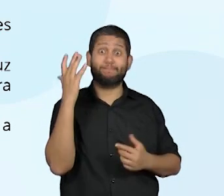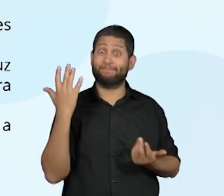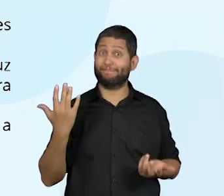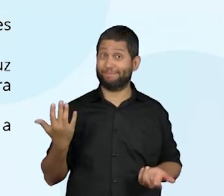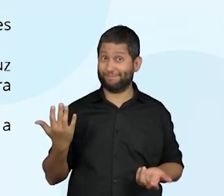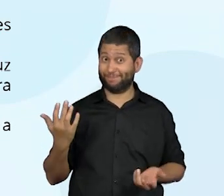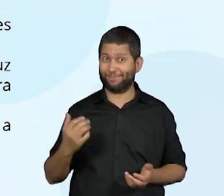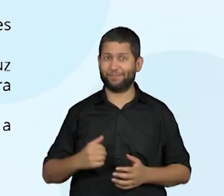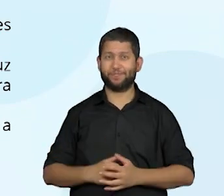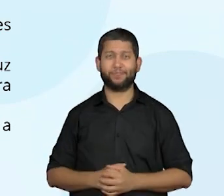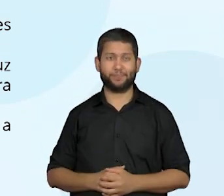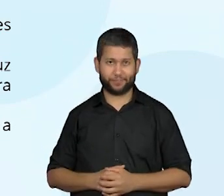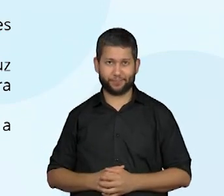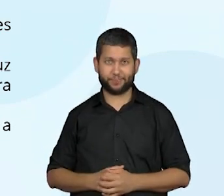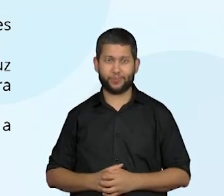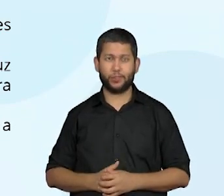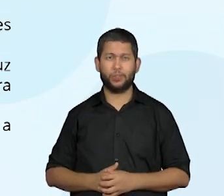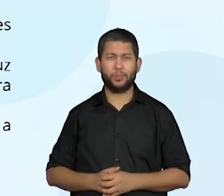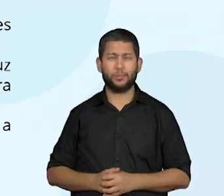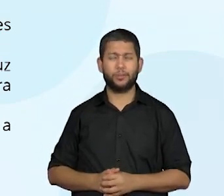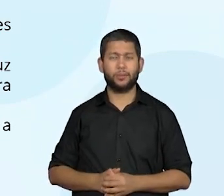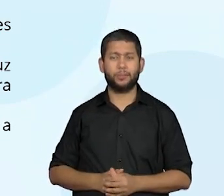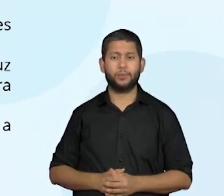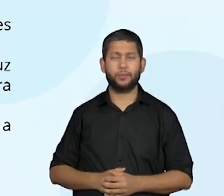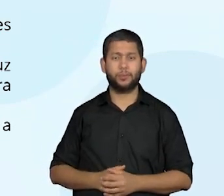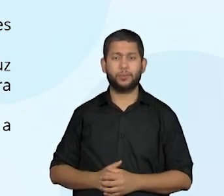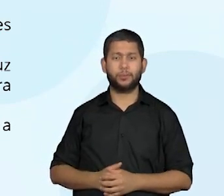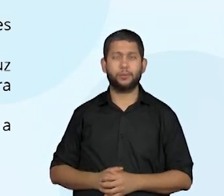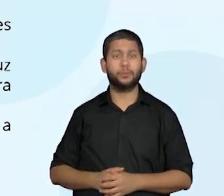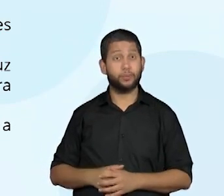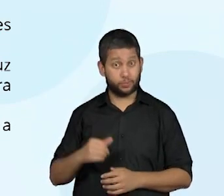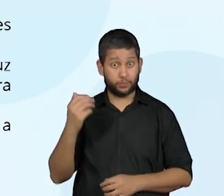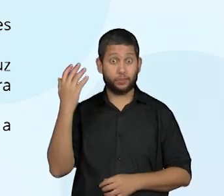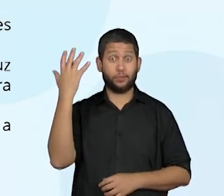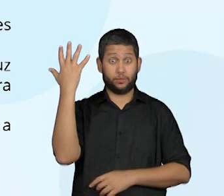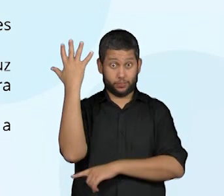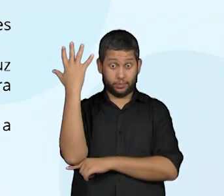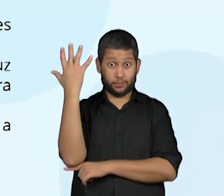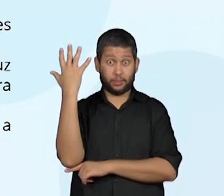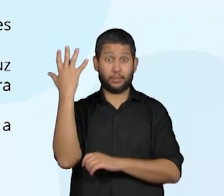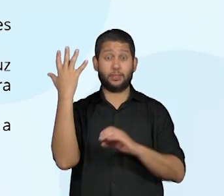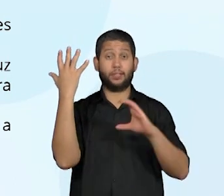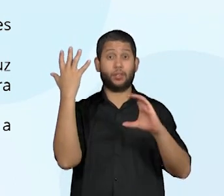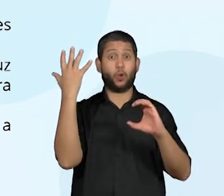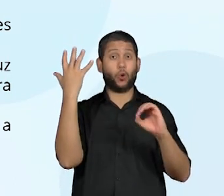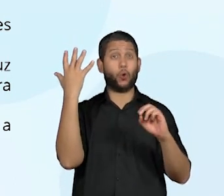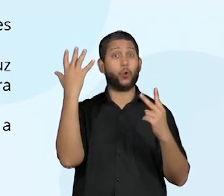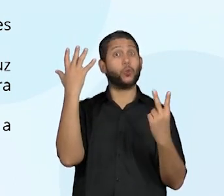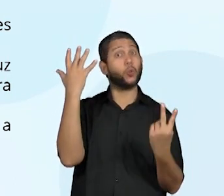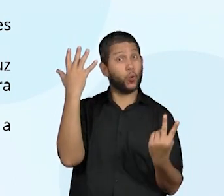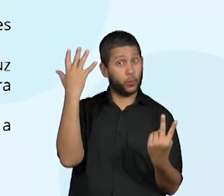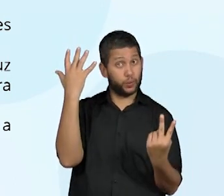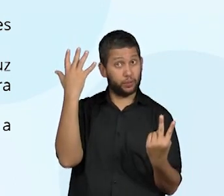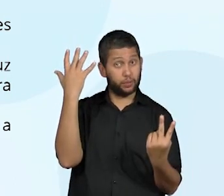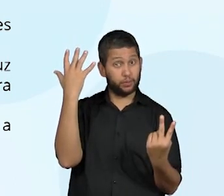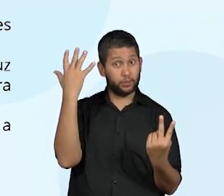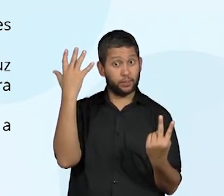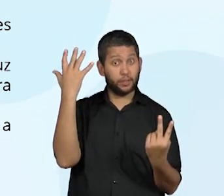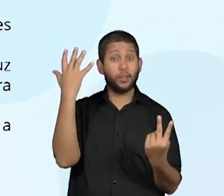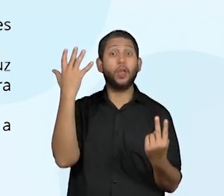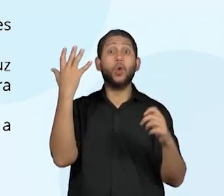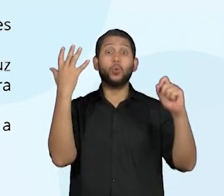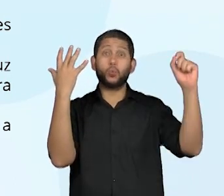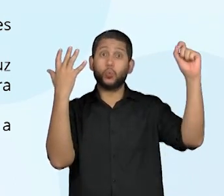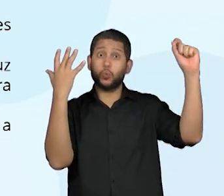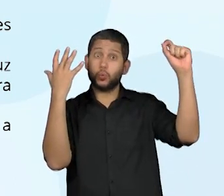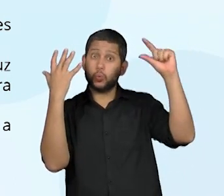fotossíntese. No 3, a gente tem dióxido de tananã, que,